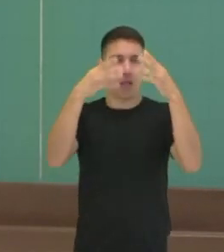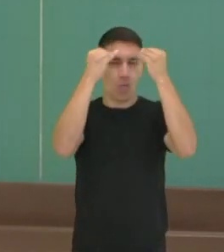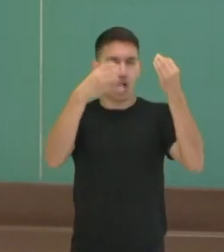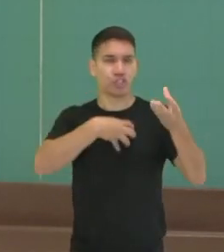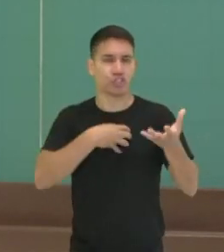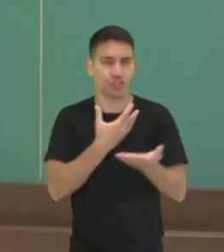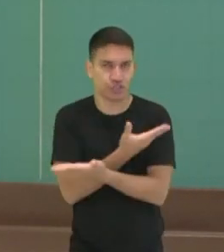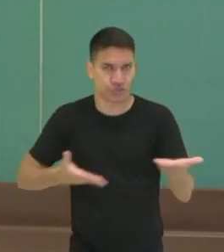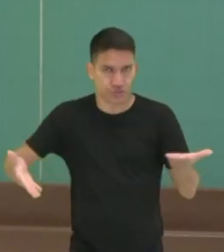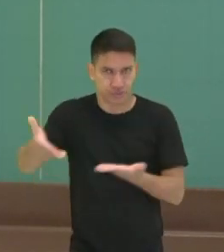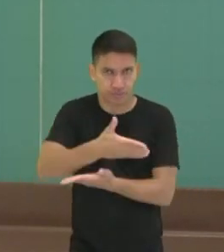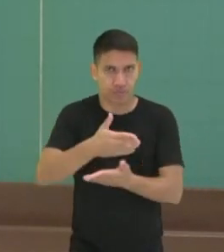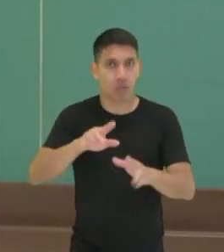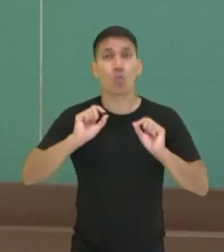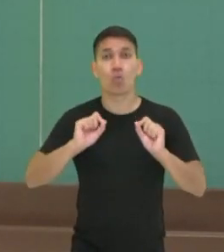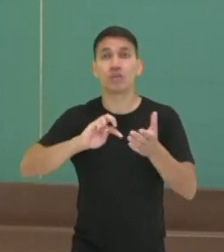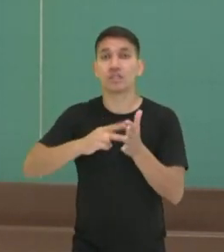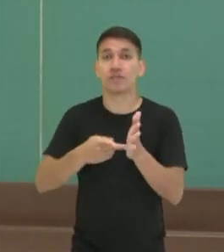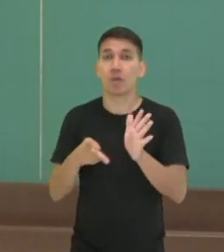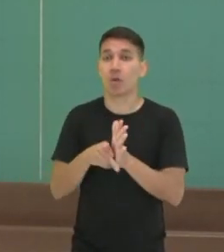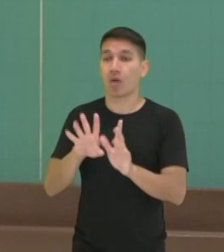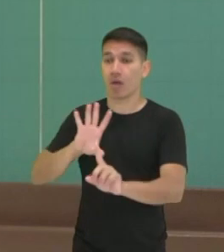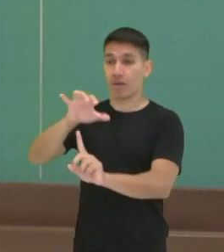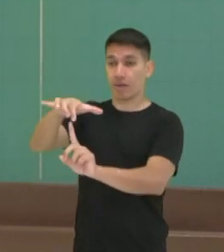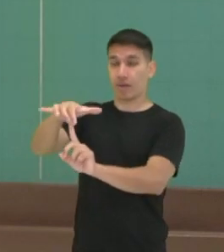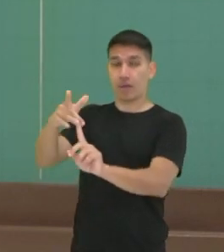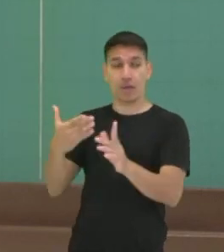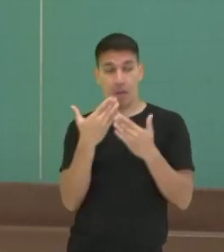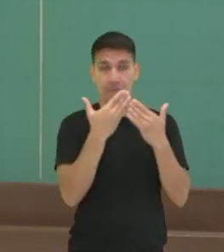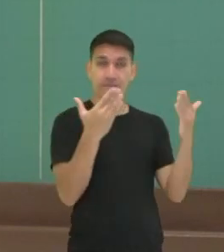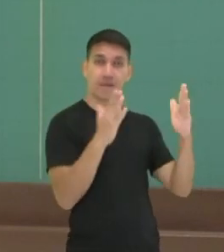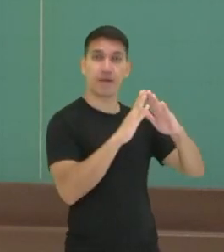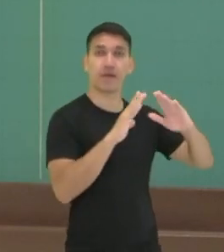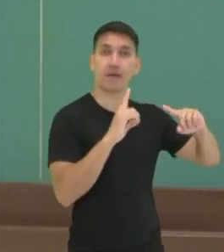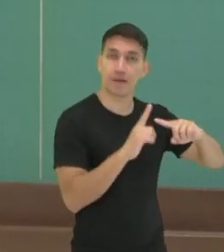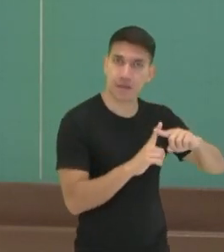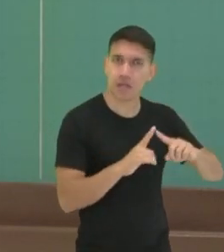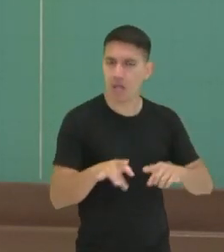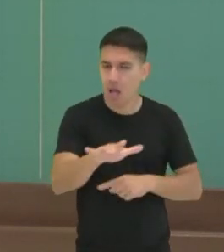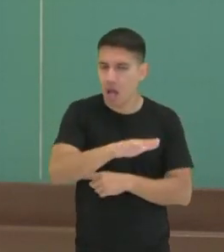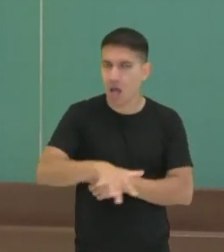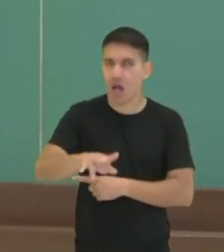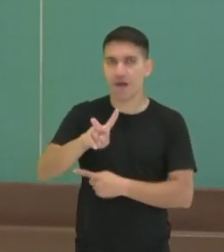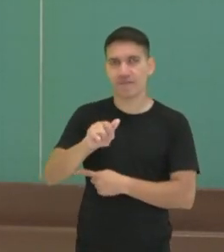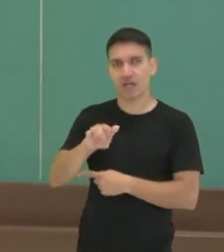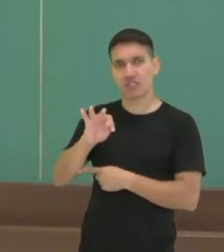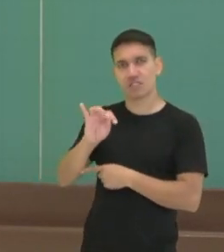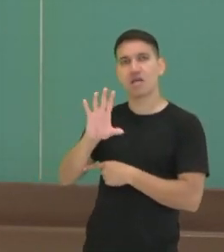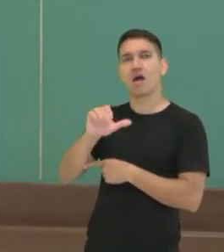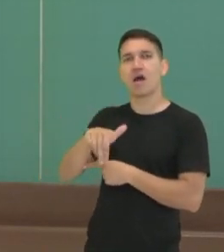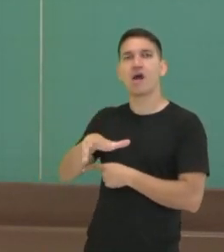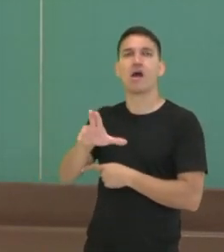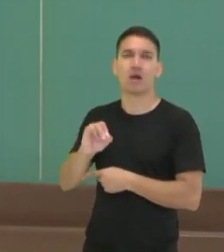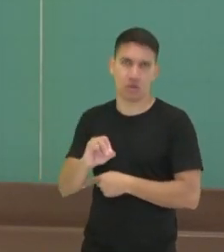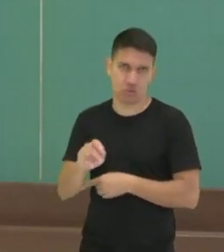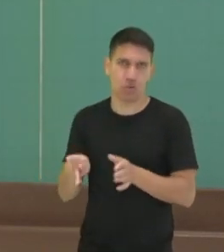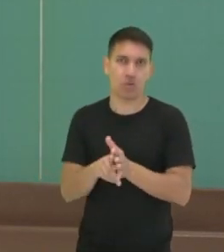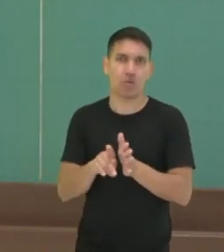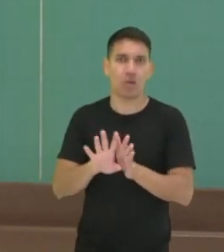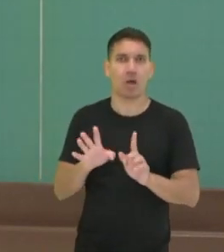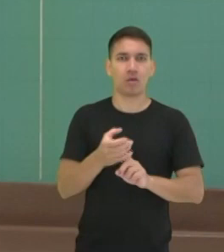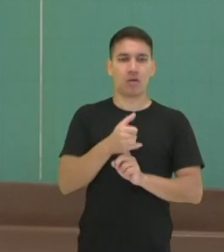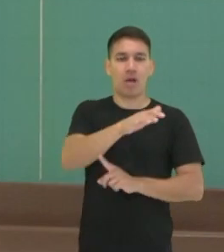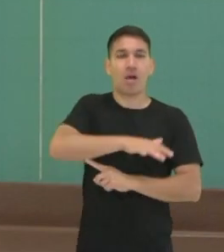uma força de um rei perante uma igreja. Lembrando vocês que o território do Vaticano, que até hoje existe, que é propriedade da